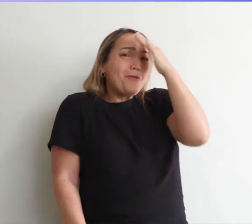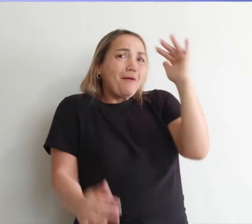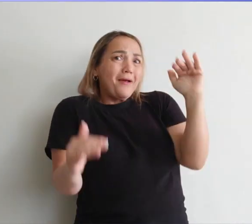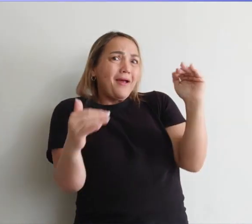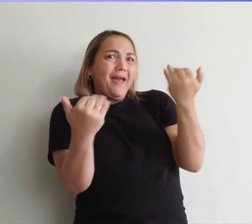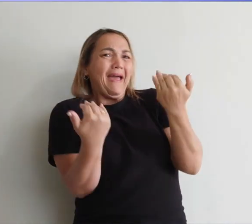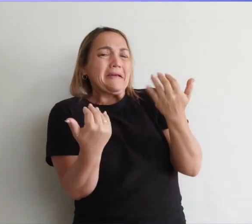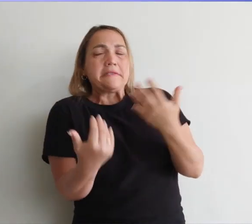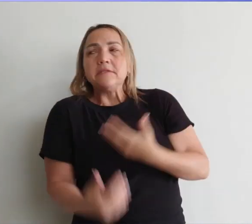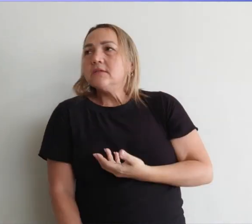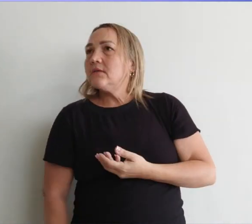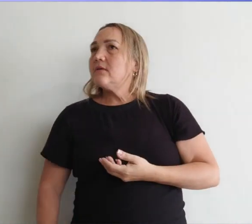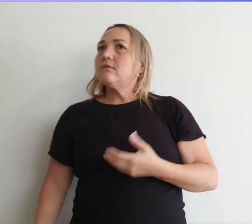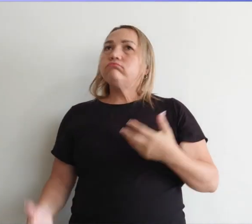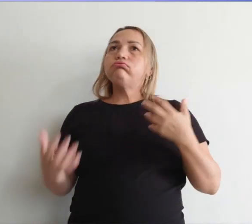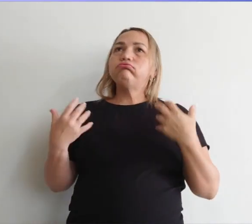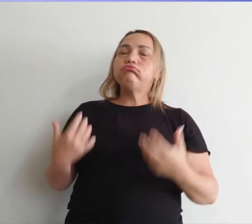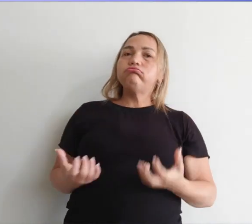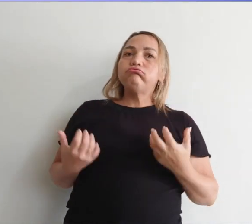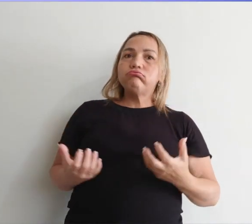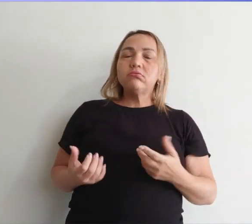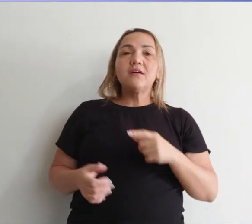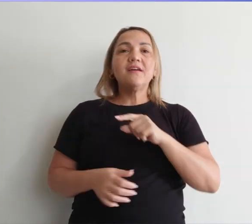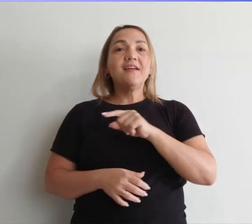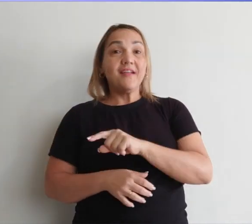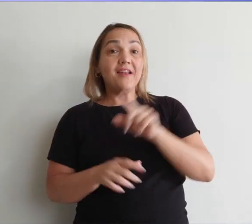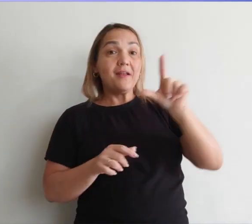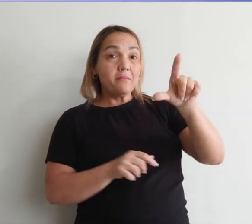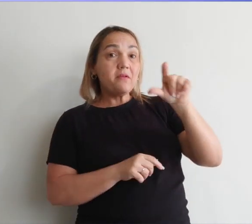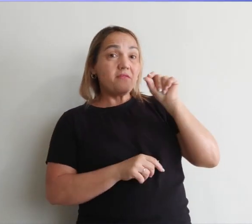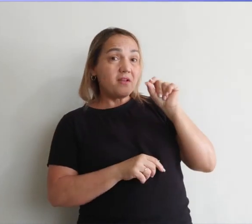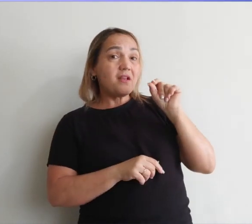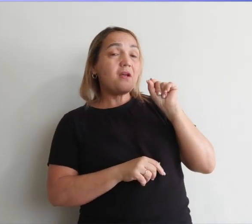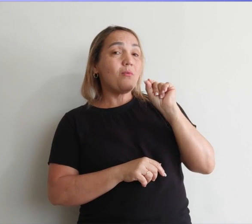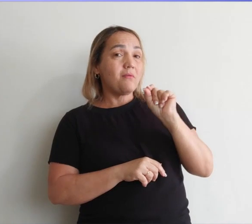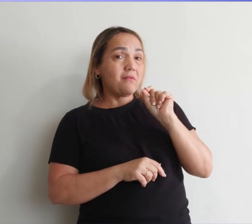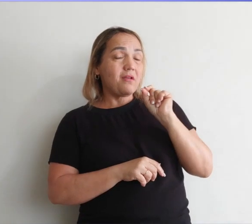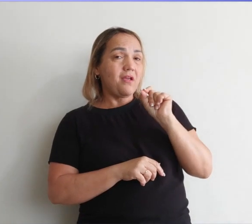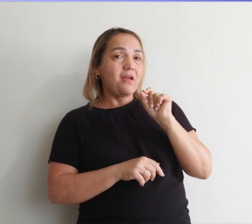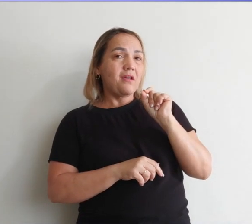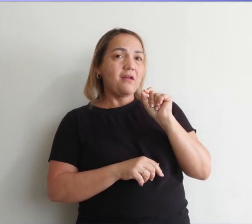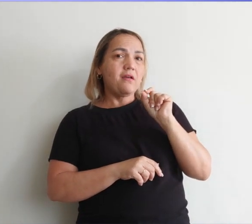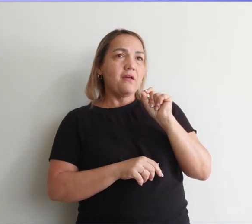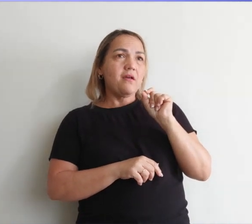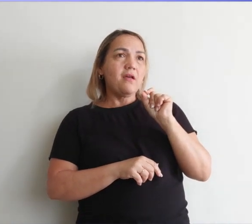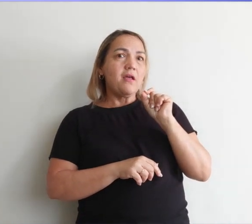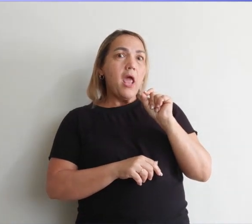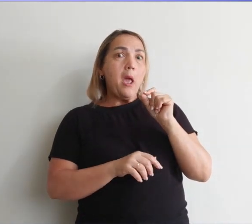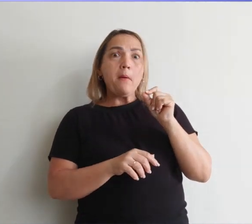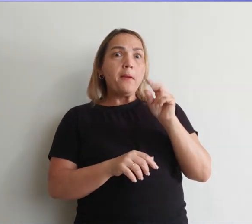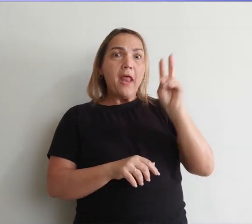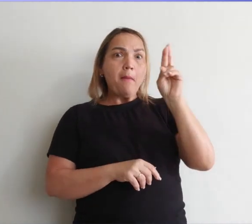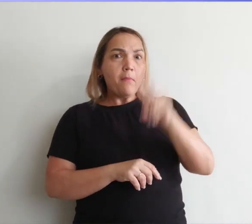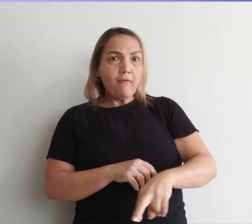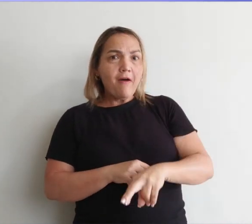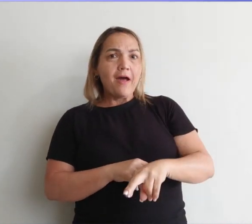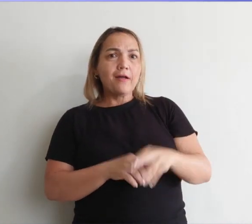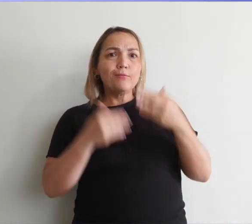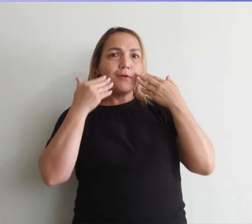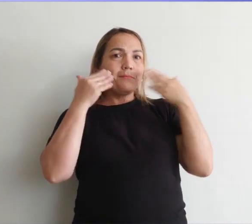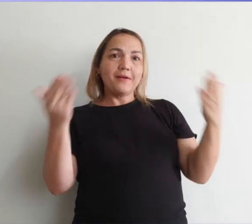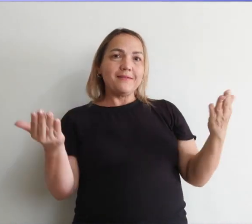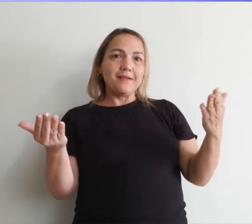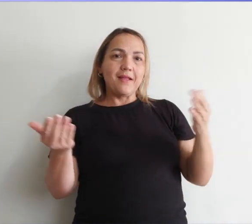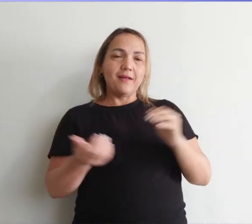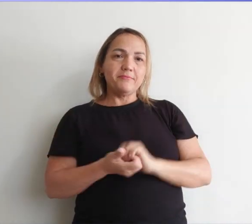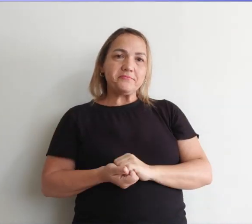ver? Ai, que saco. Às vezes eu preferia até tomar bomba, repetir, do que